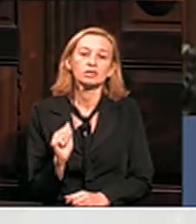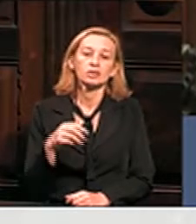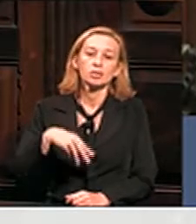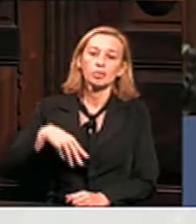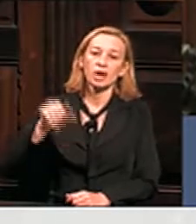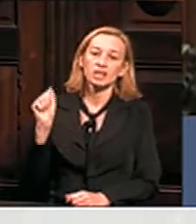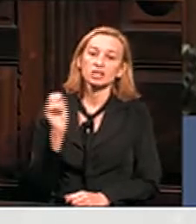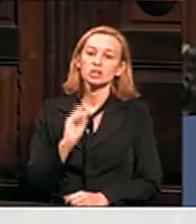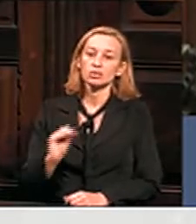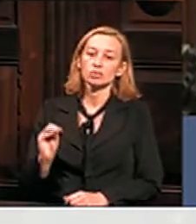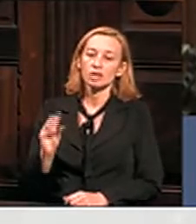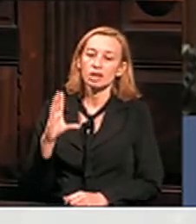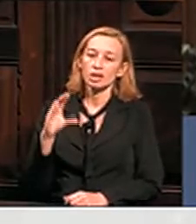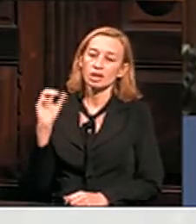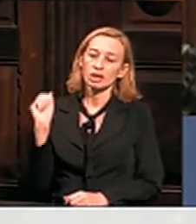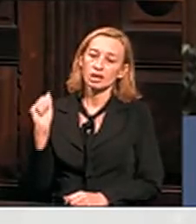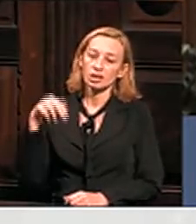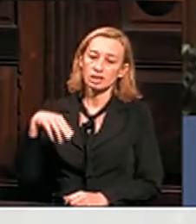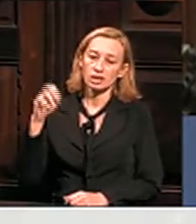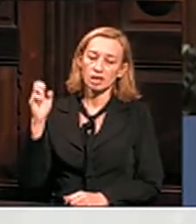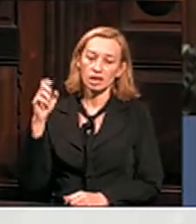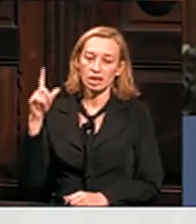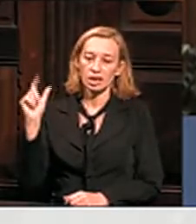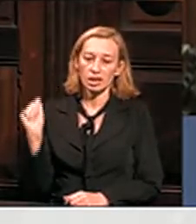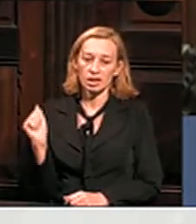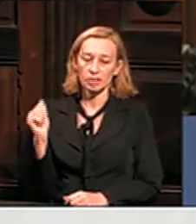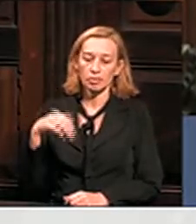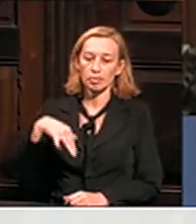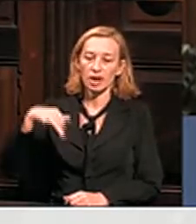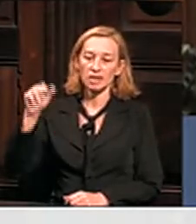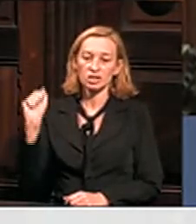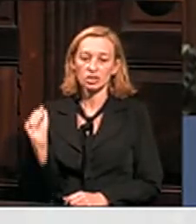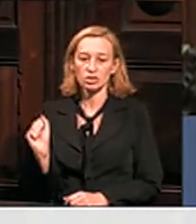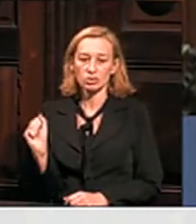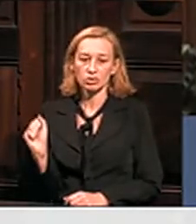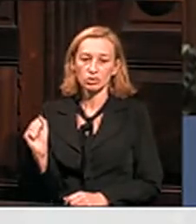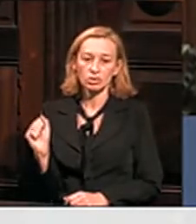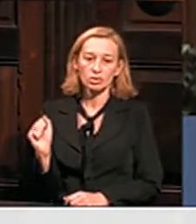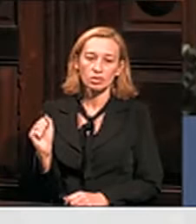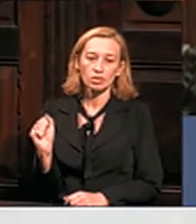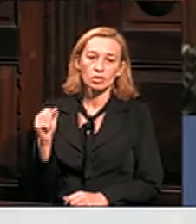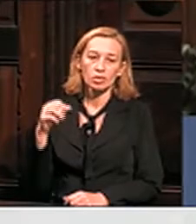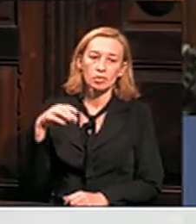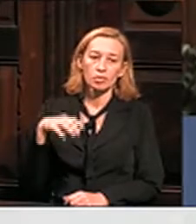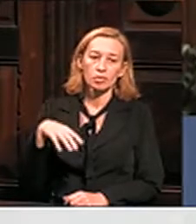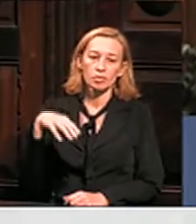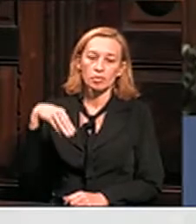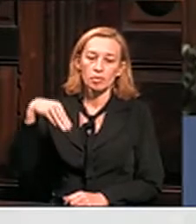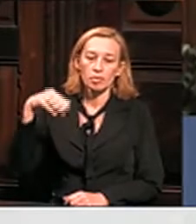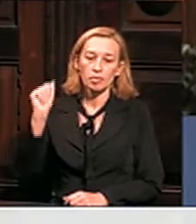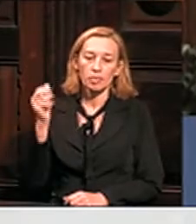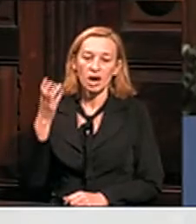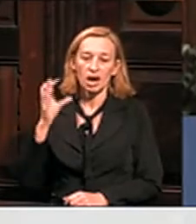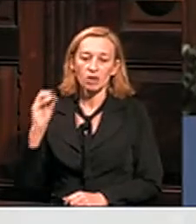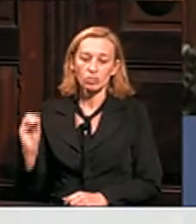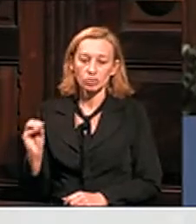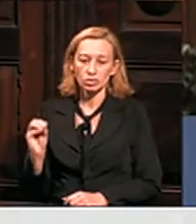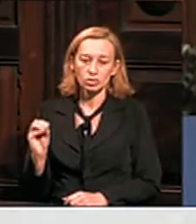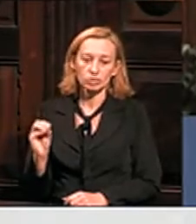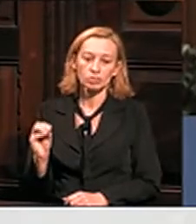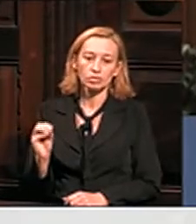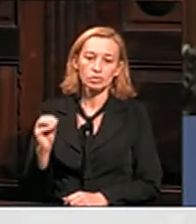Márcio Canela. Márcio Pacheco. Marcos Abraão. Marcos